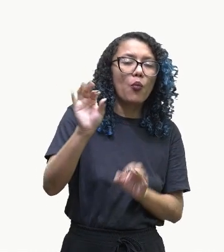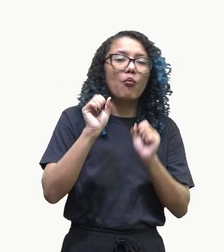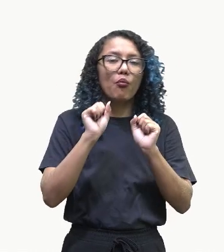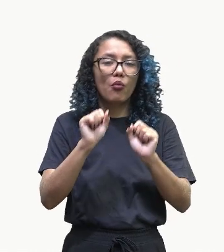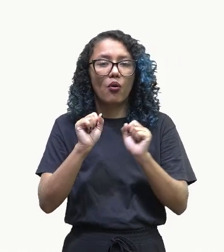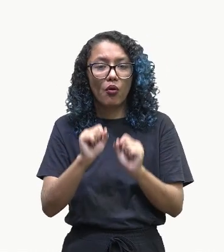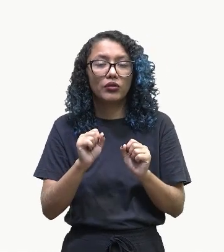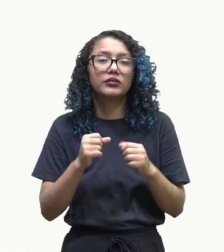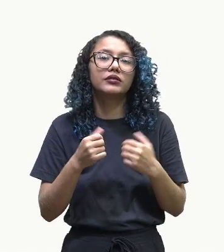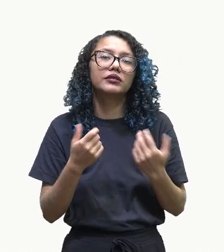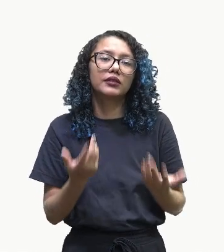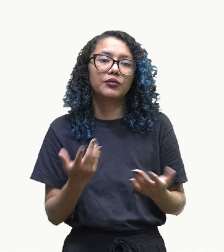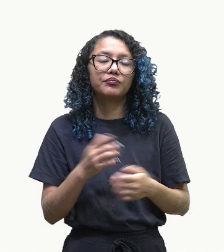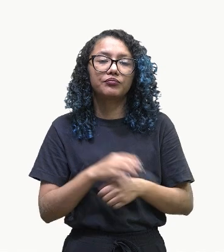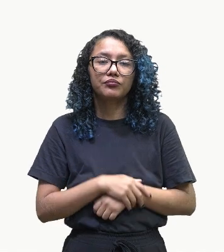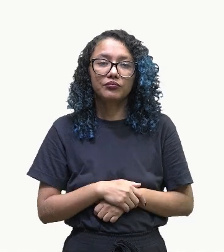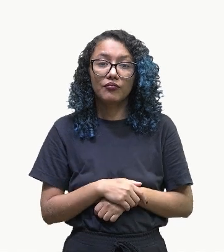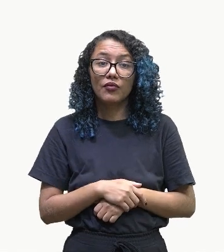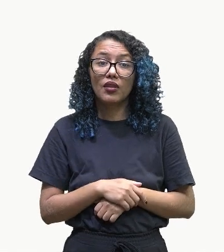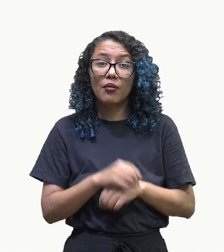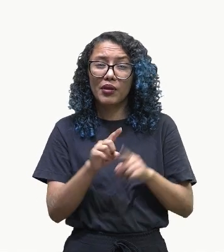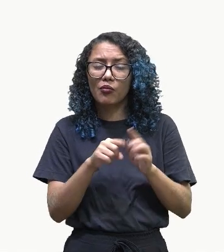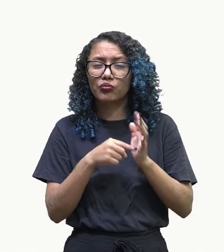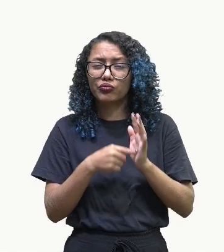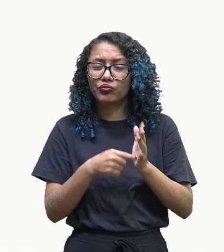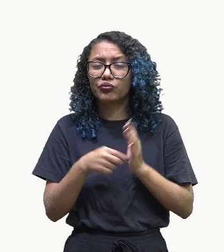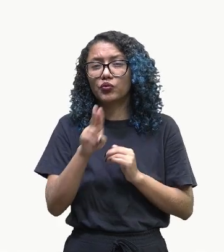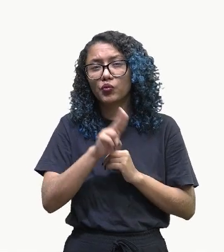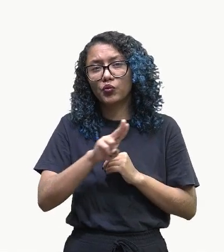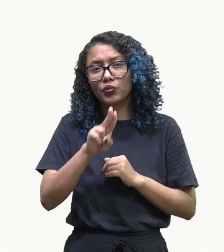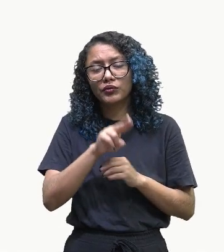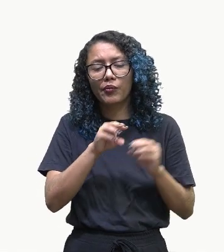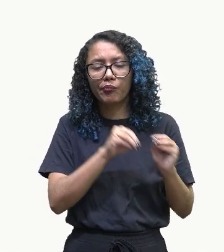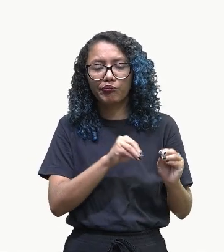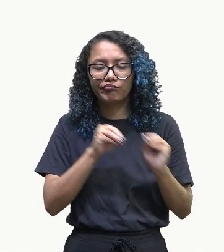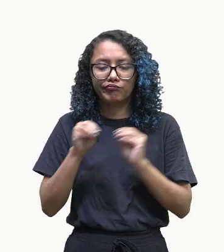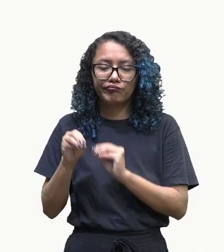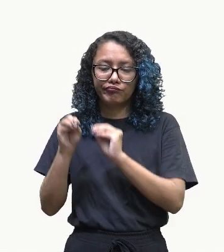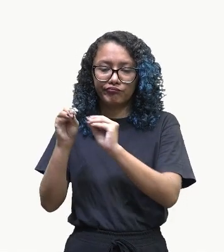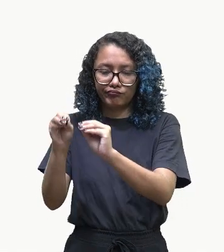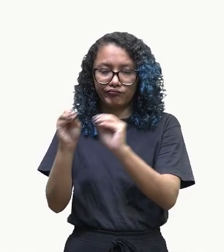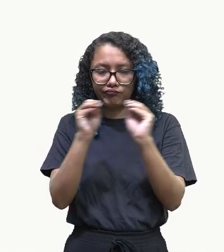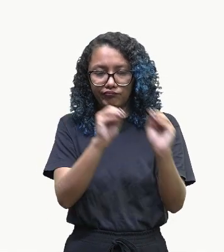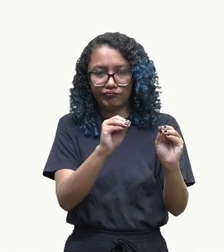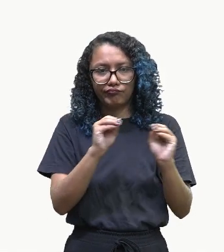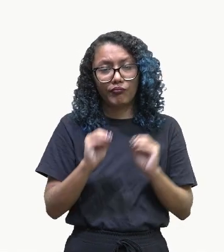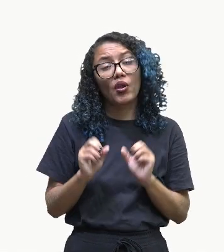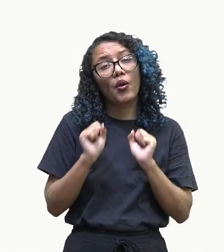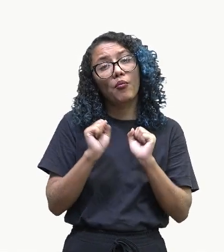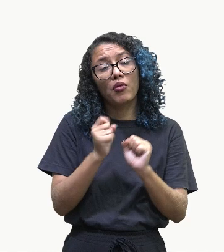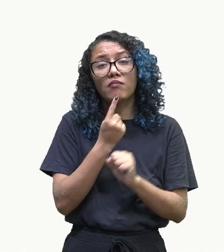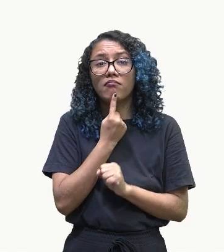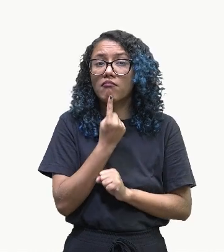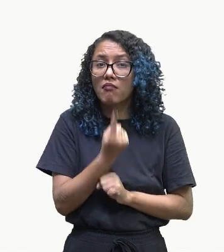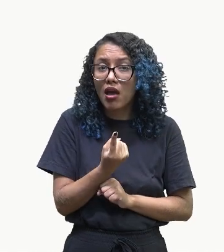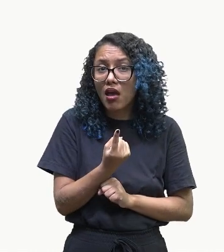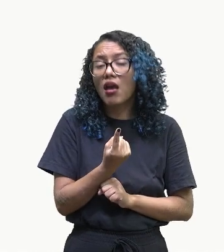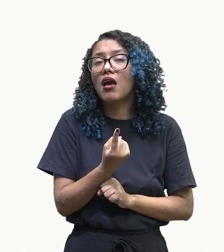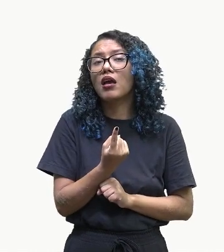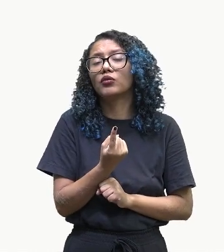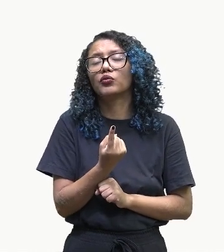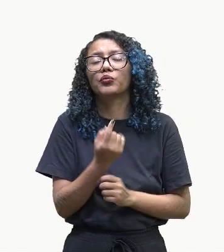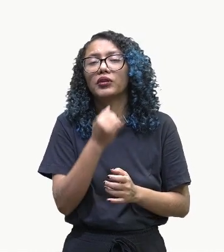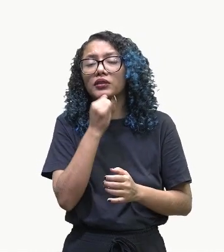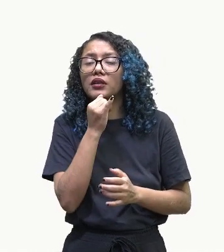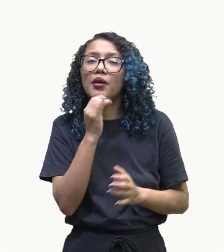dia a dia para nos locomovermos de um lugar para outro, seja próximo, né, por exemplo, de casa ao